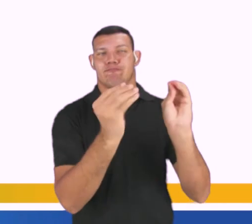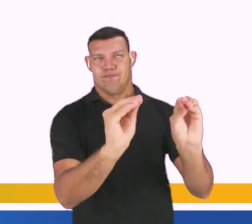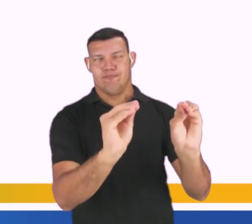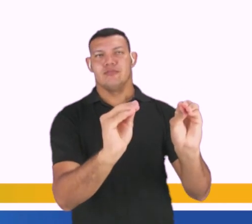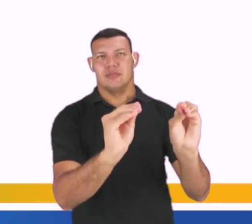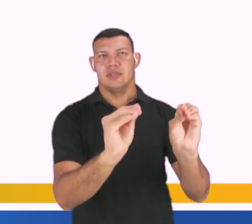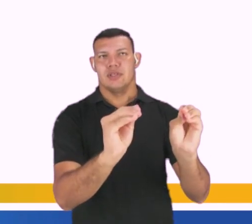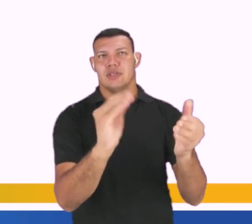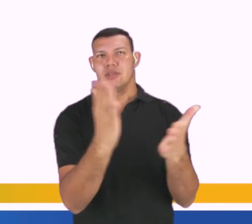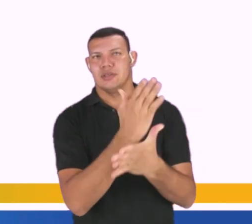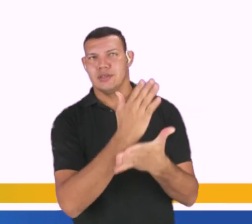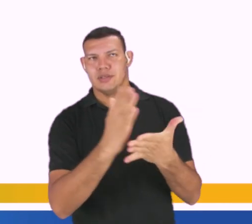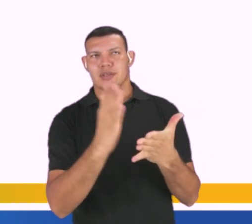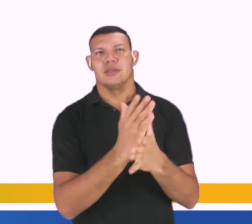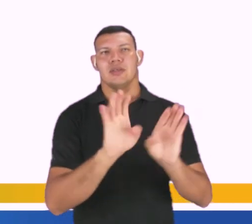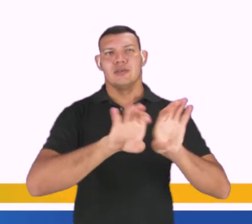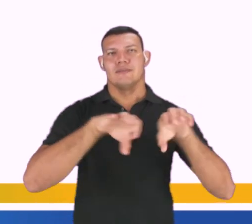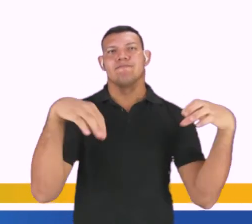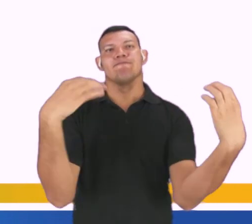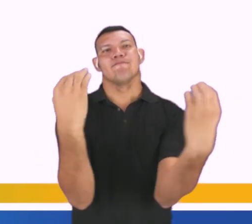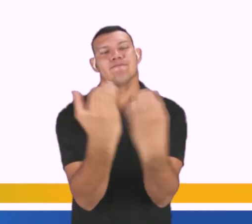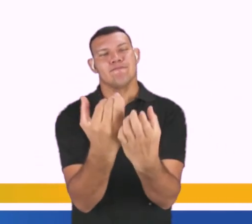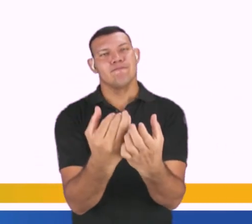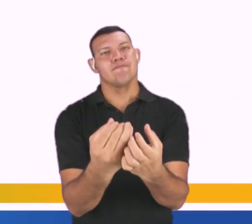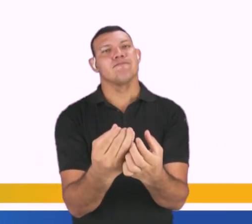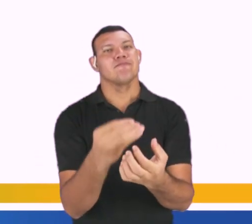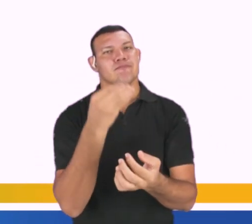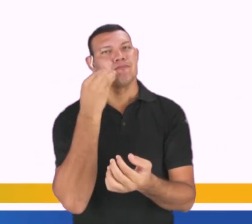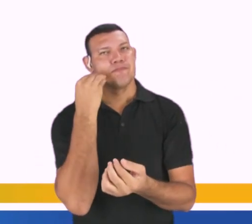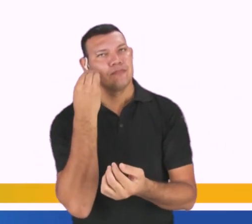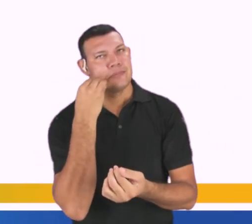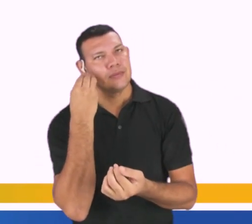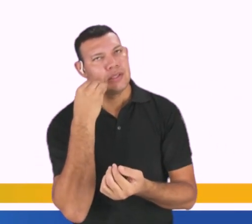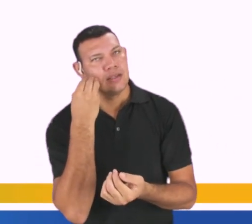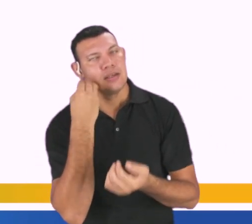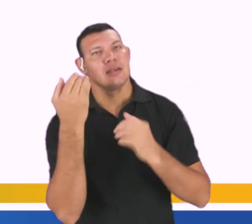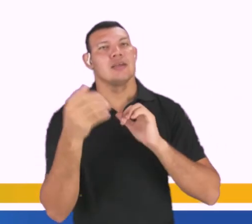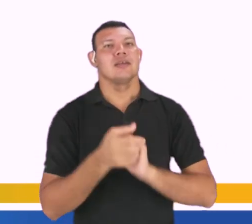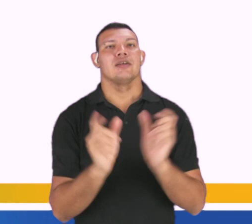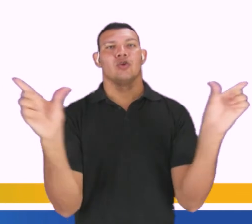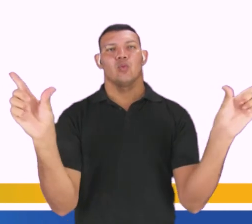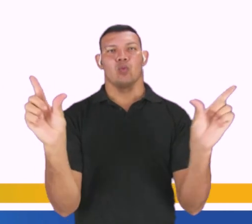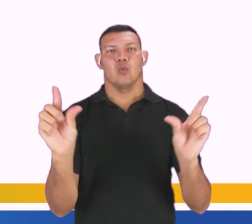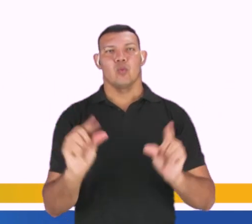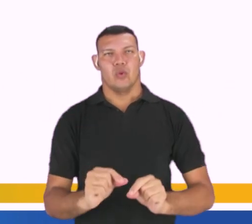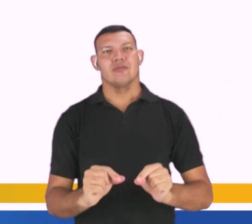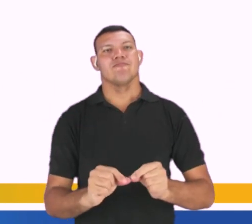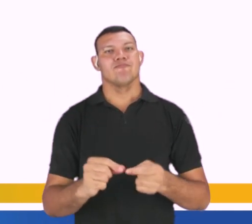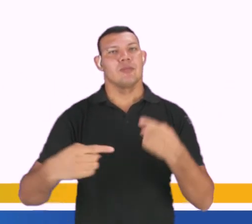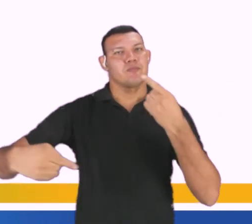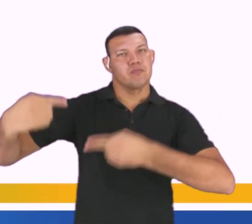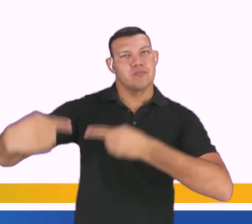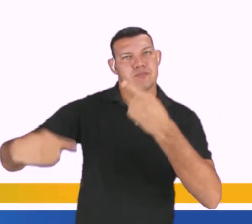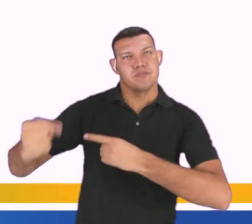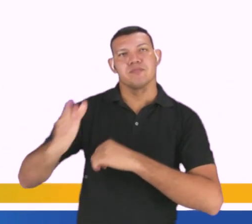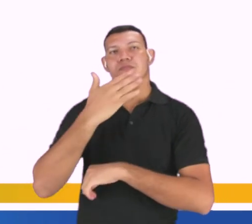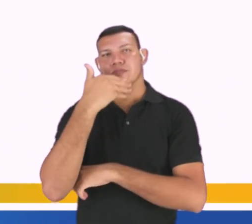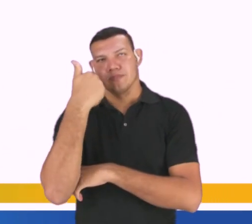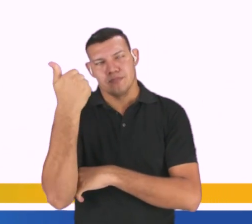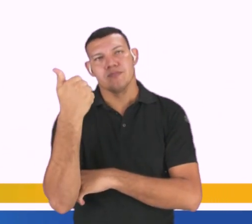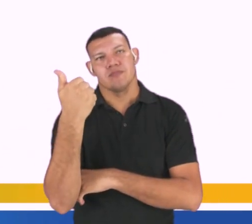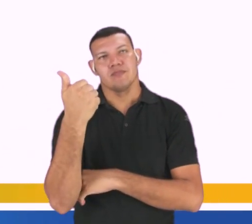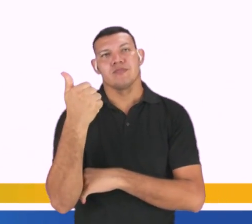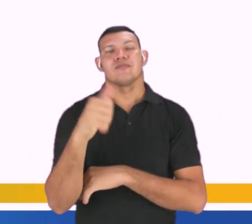e várias conferências que são feitas para tentar diminuir, para tentar debater o que fazer para melhorar essa